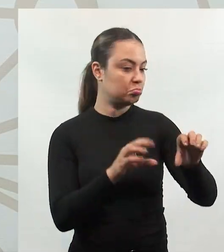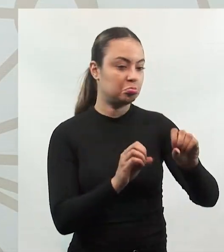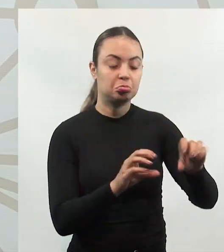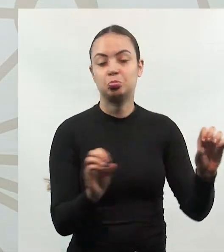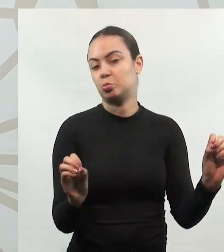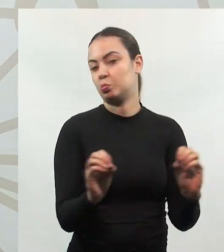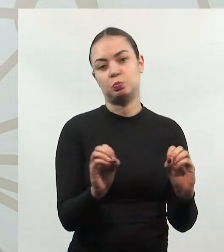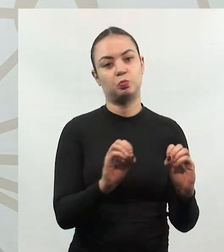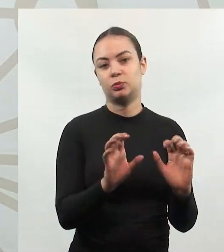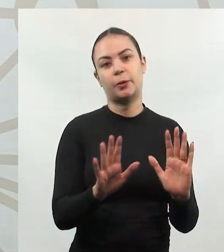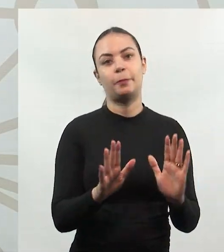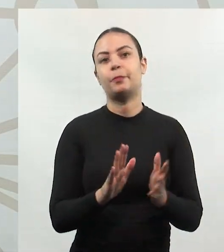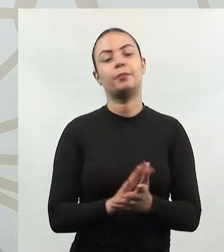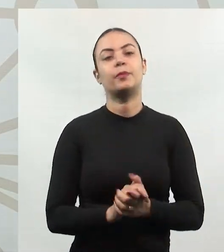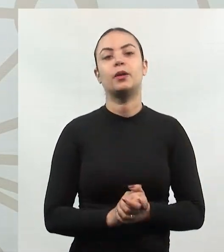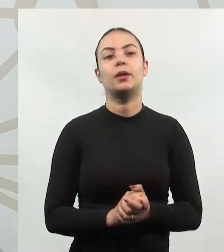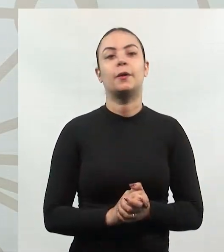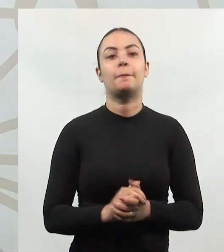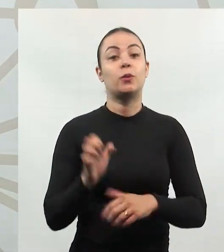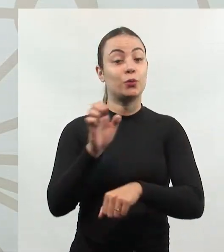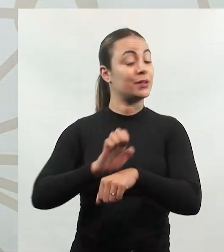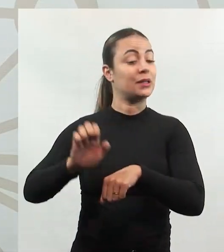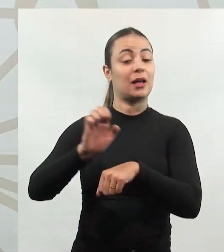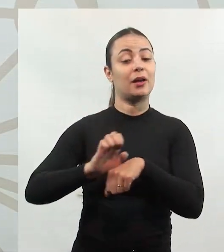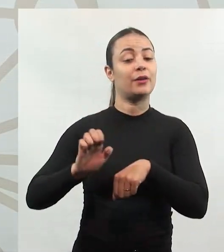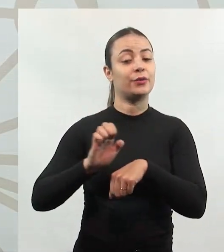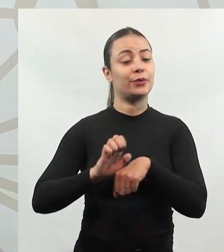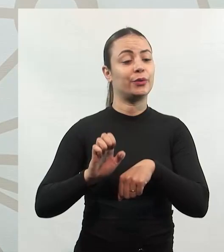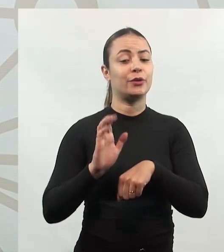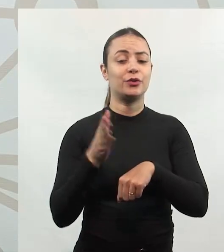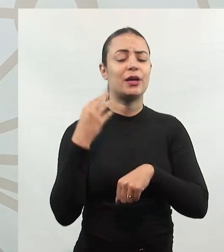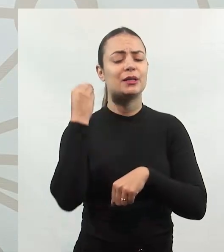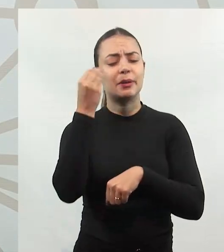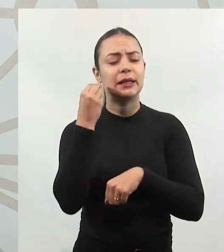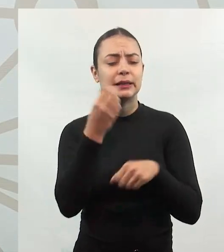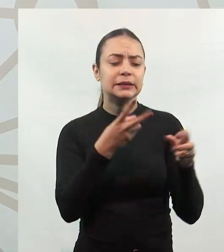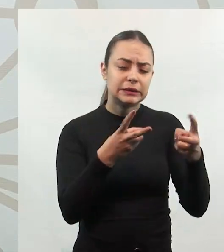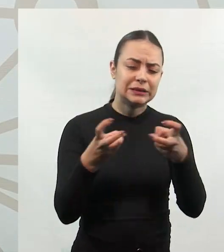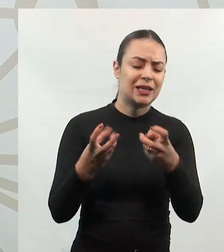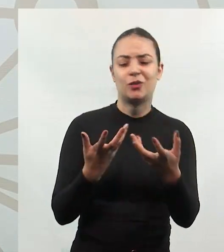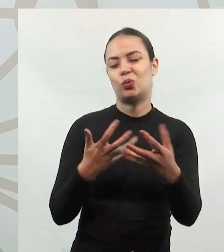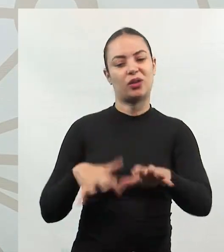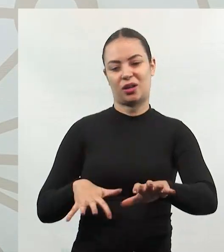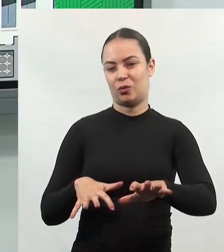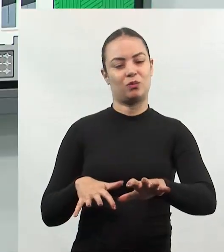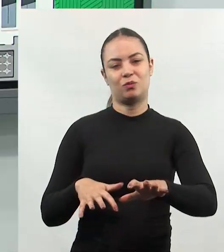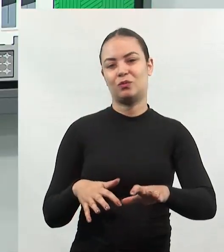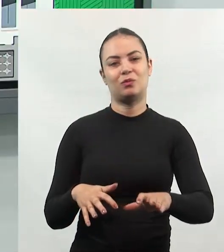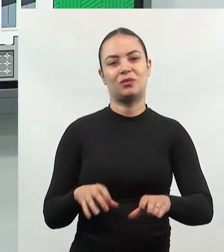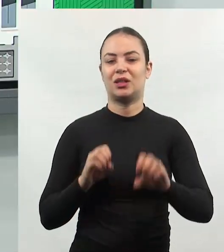CDF. Então, assim, a gente tem muita história para contar, apesar que a Eline era de uma série a mais, né, Eline?